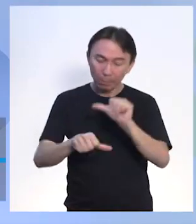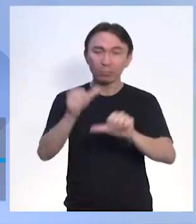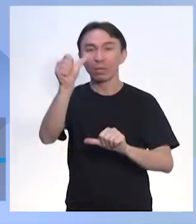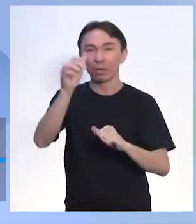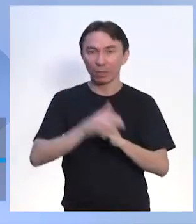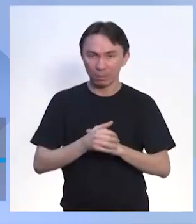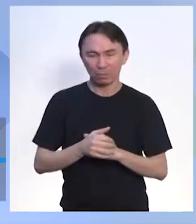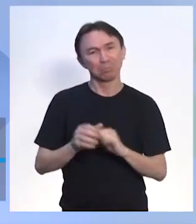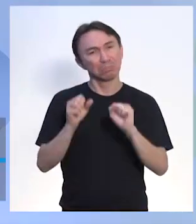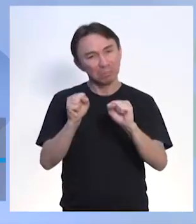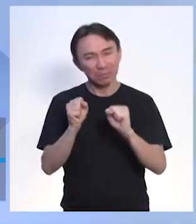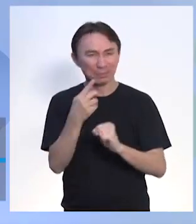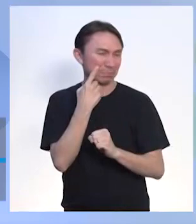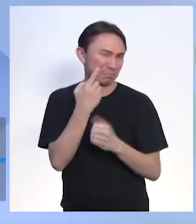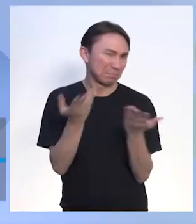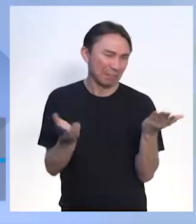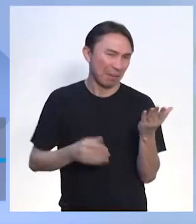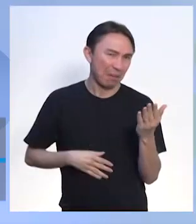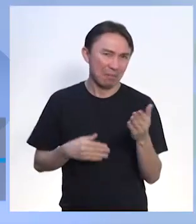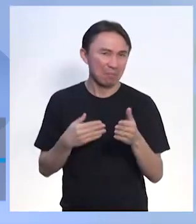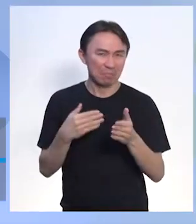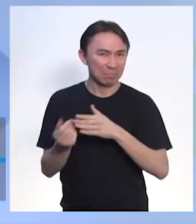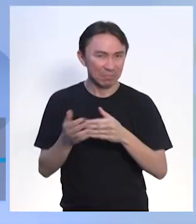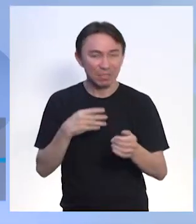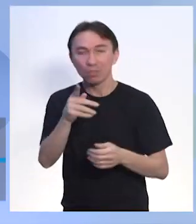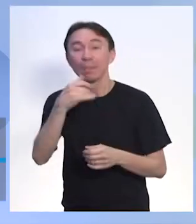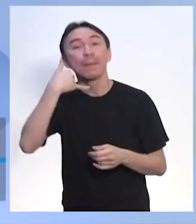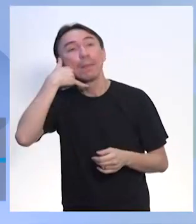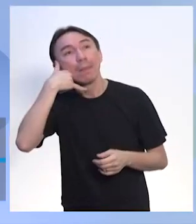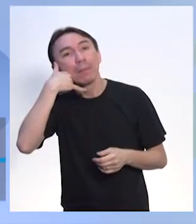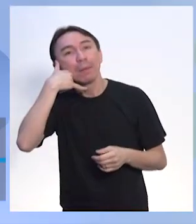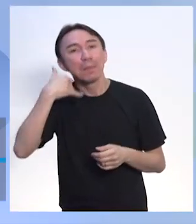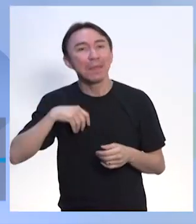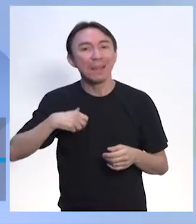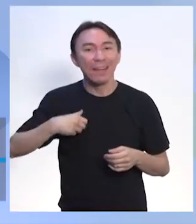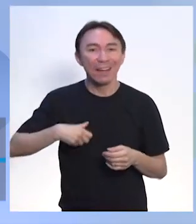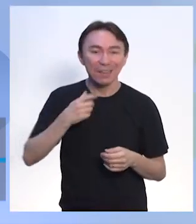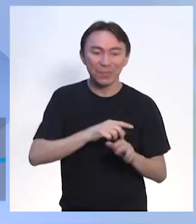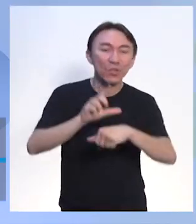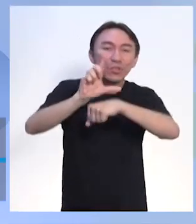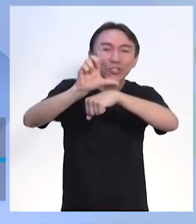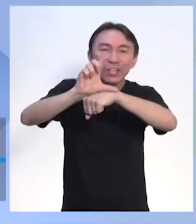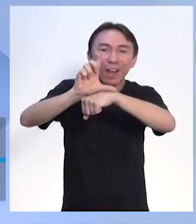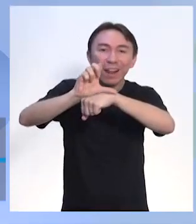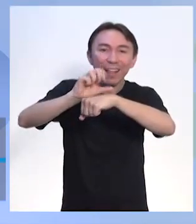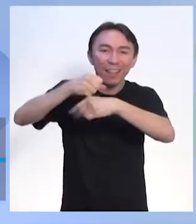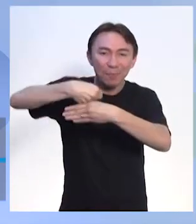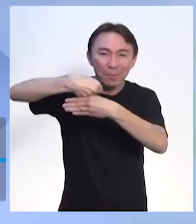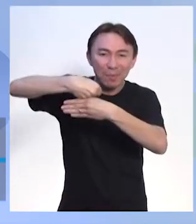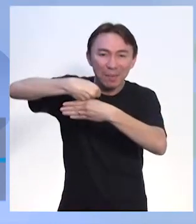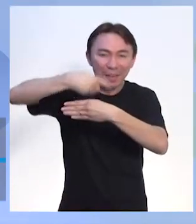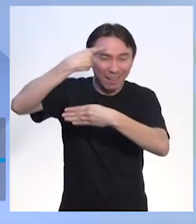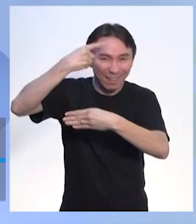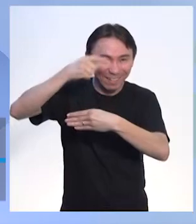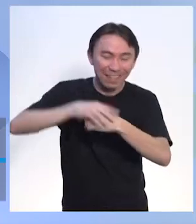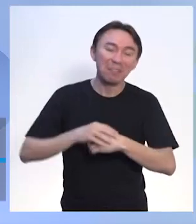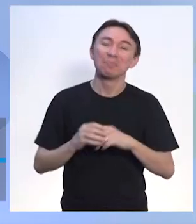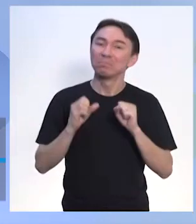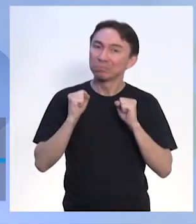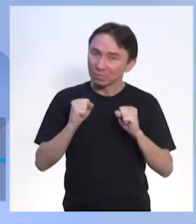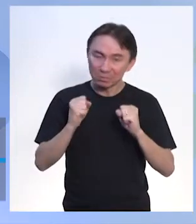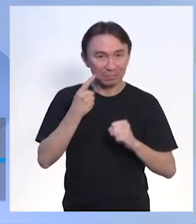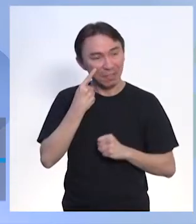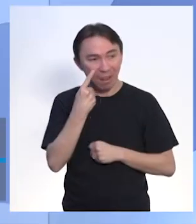vocês instalaram, depende aí qual o tipo do seu celular, e aí você consegue fazer essa atualização e colocar no chat, né, Osmar?